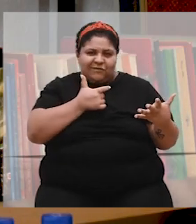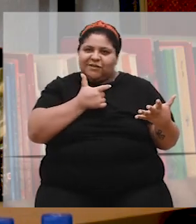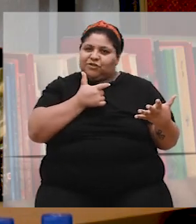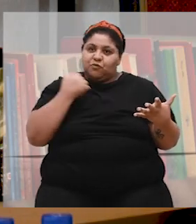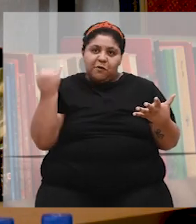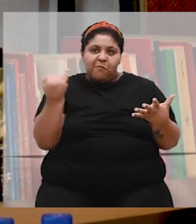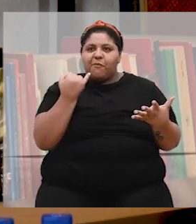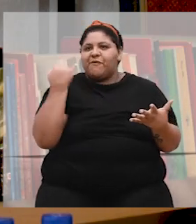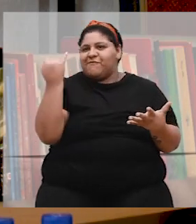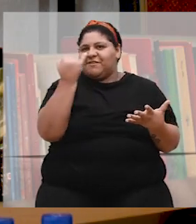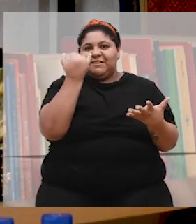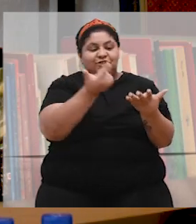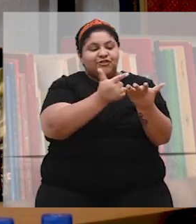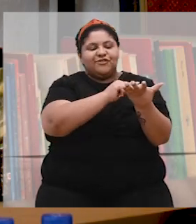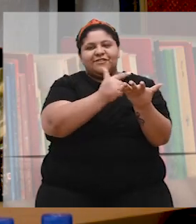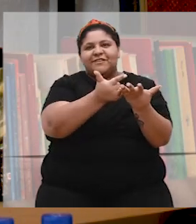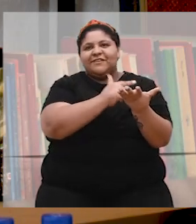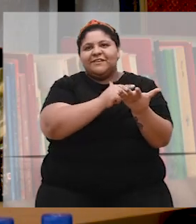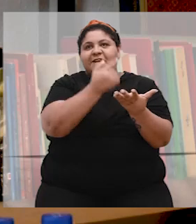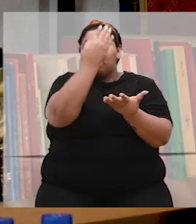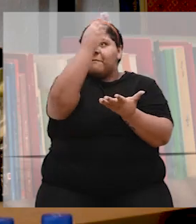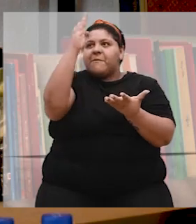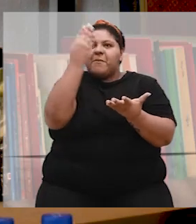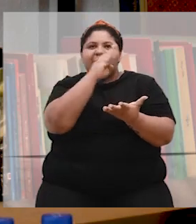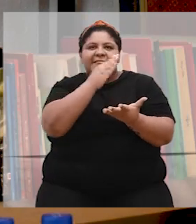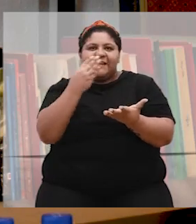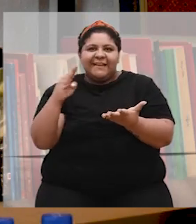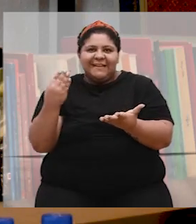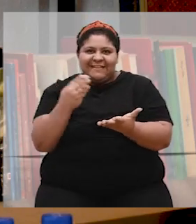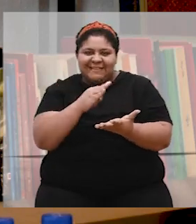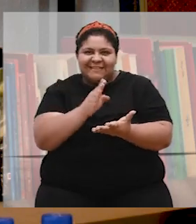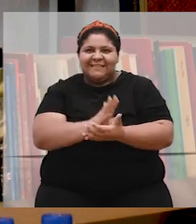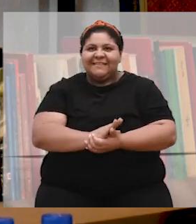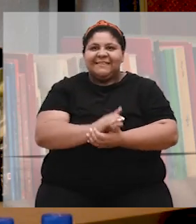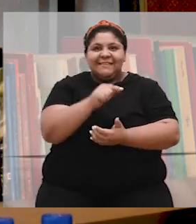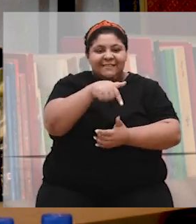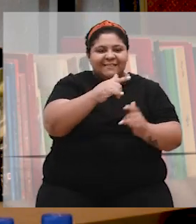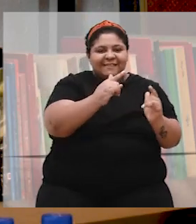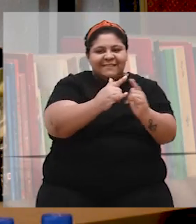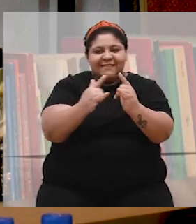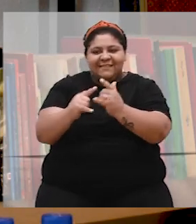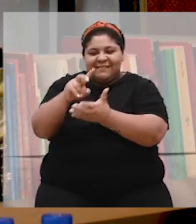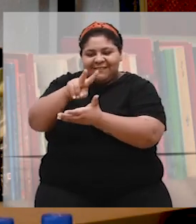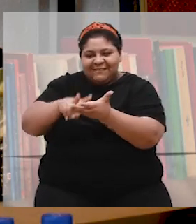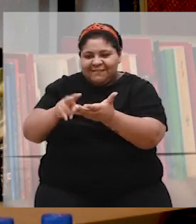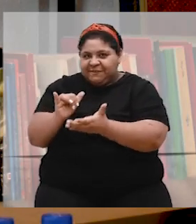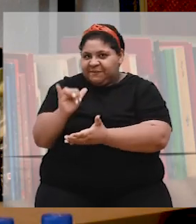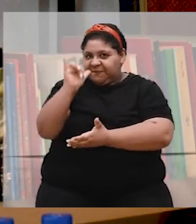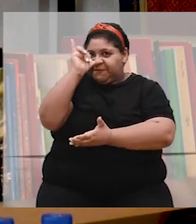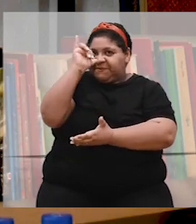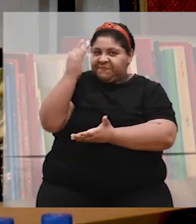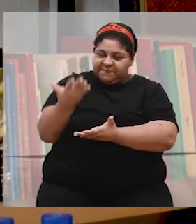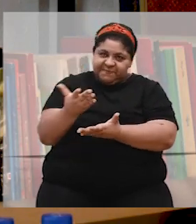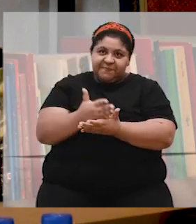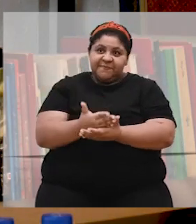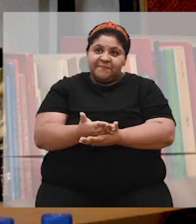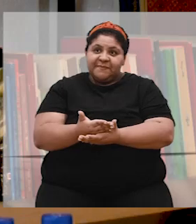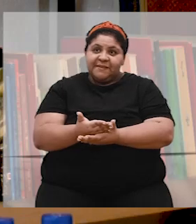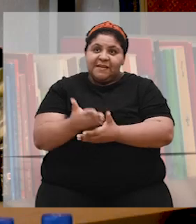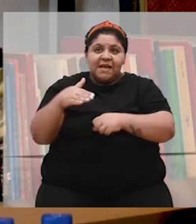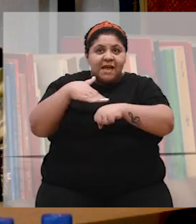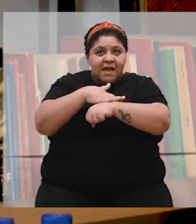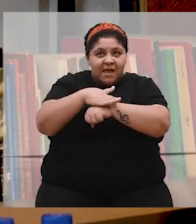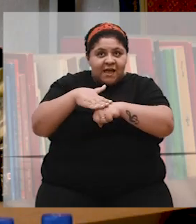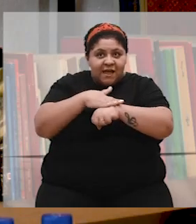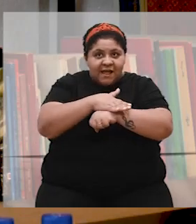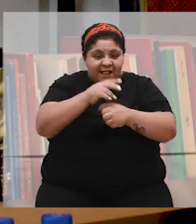um santuário dos livros. É uma biblioteca, a biblioteca do Instituto de Leitura Quindim. Vamos